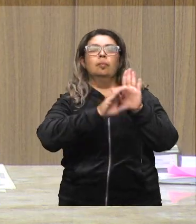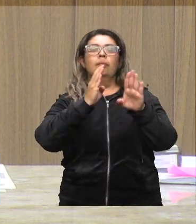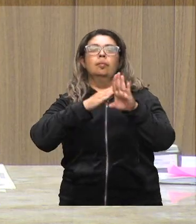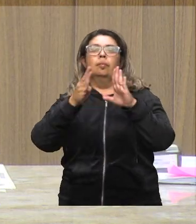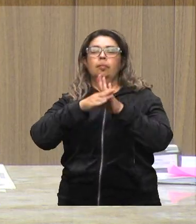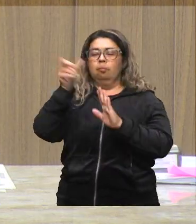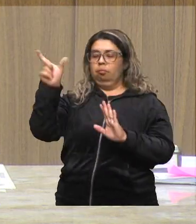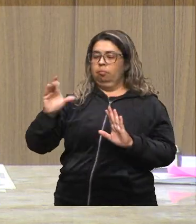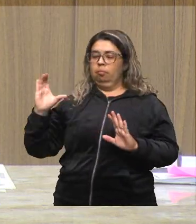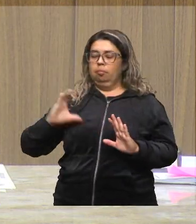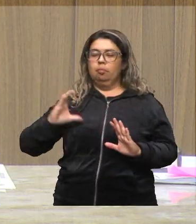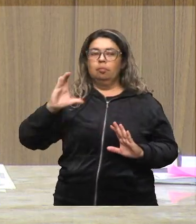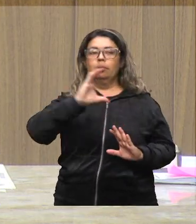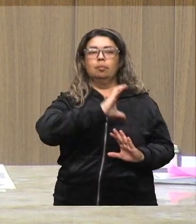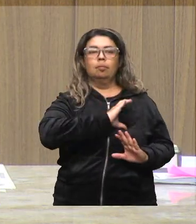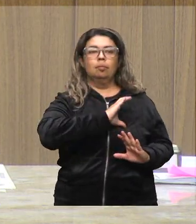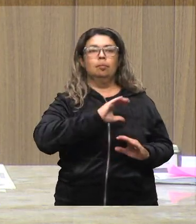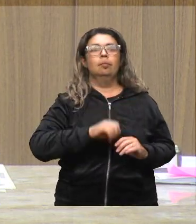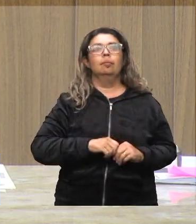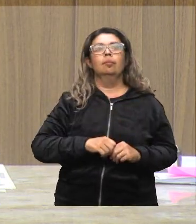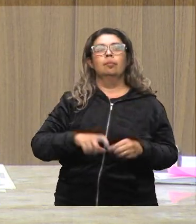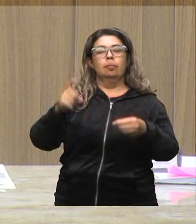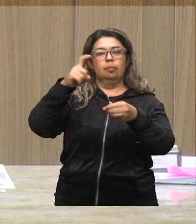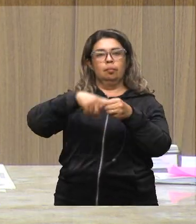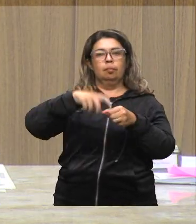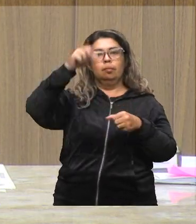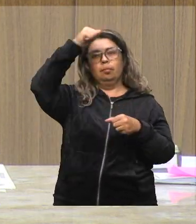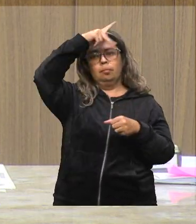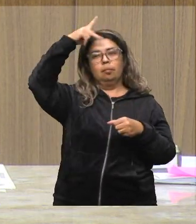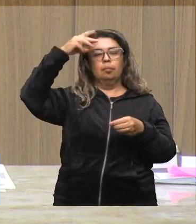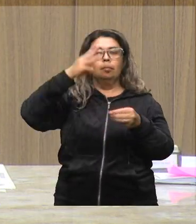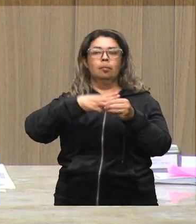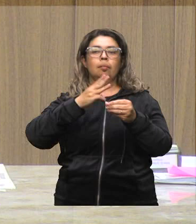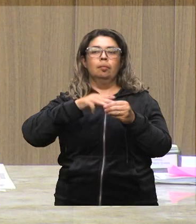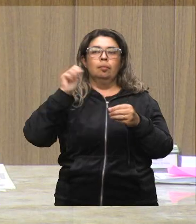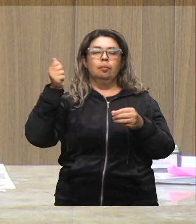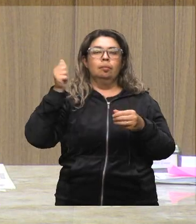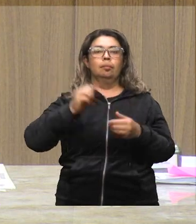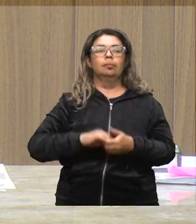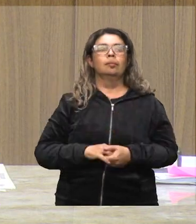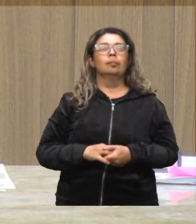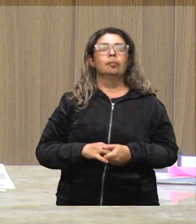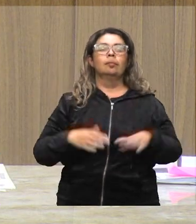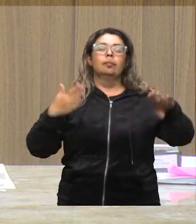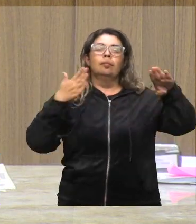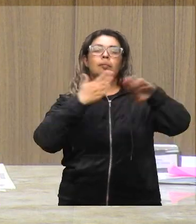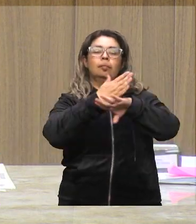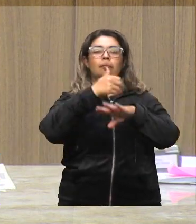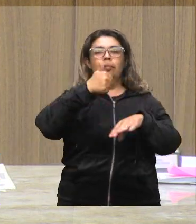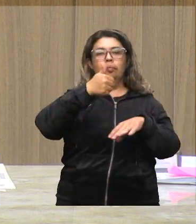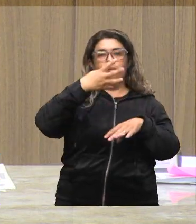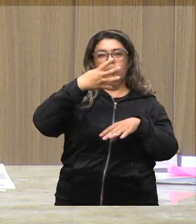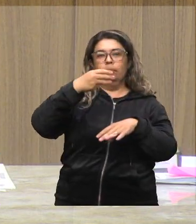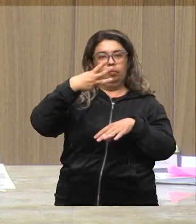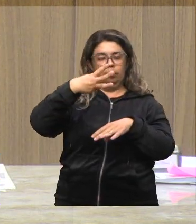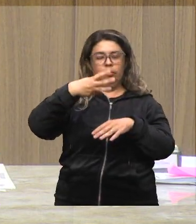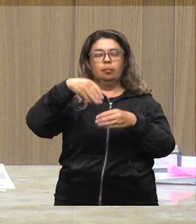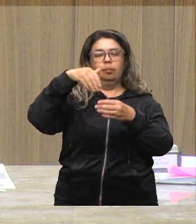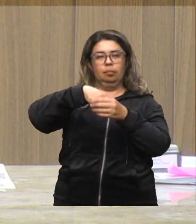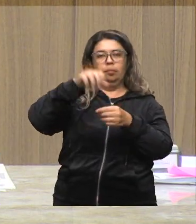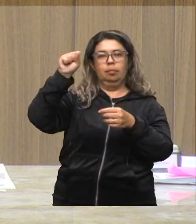cargos comissionados vinculados à Prefeitura Municipal de Assis e da outras providências, foi aprovado por 13